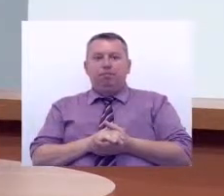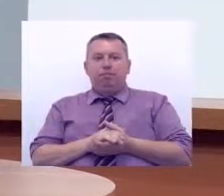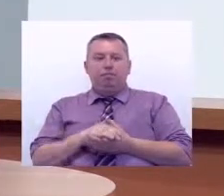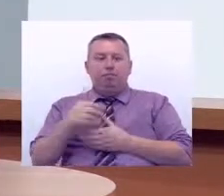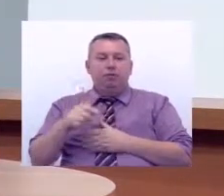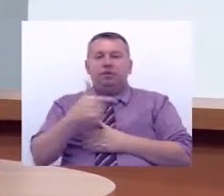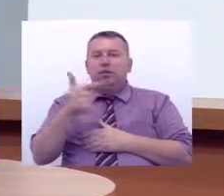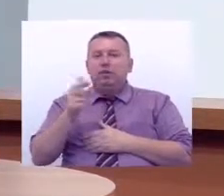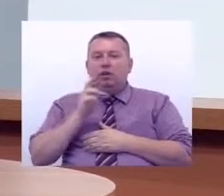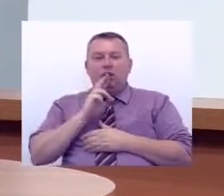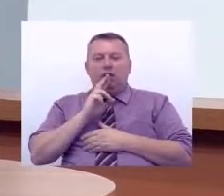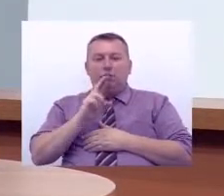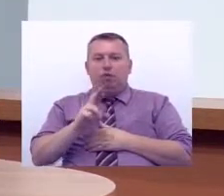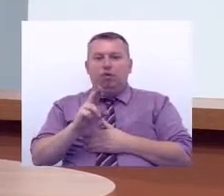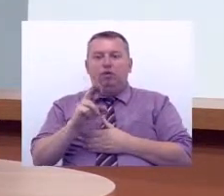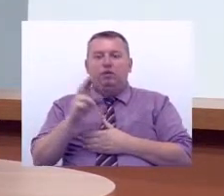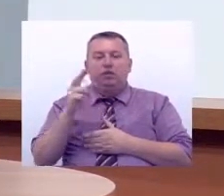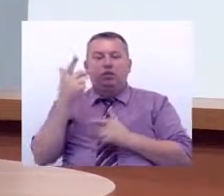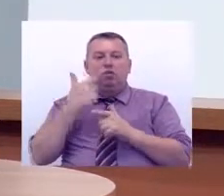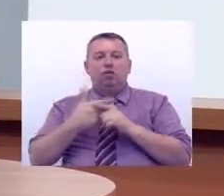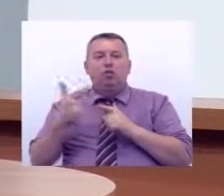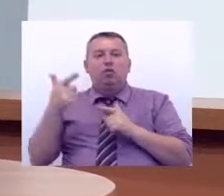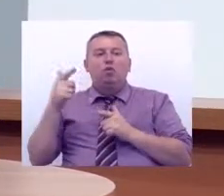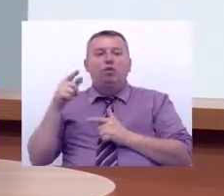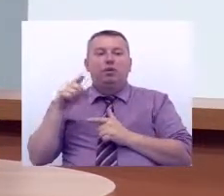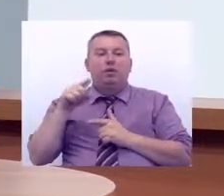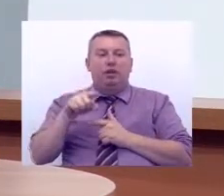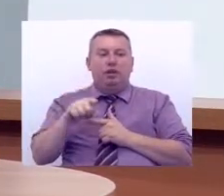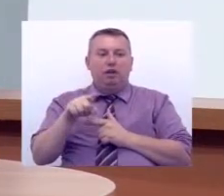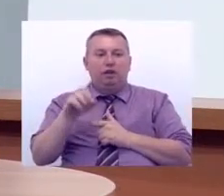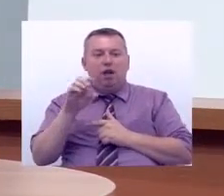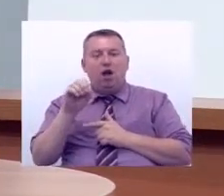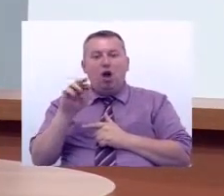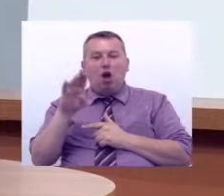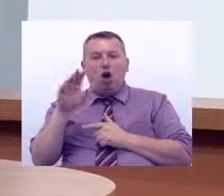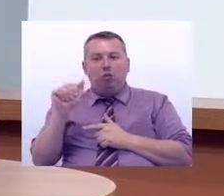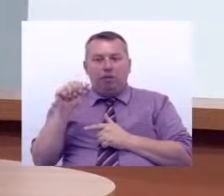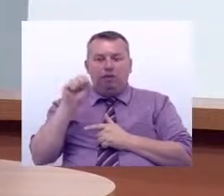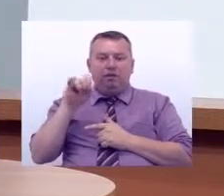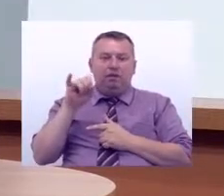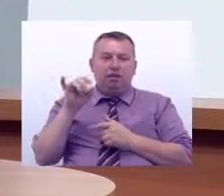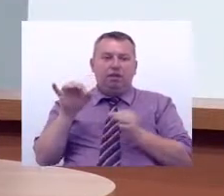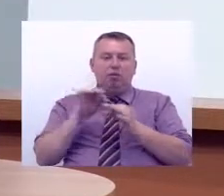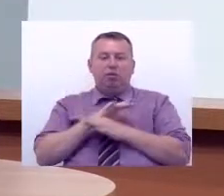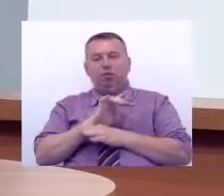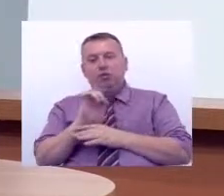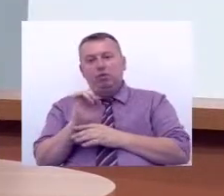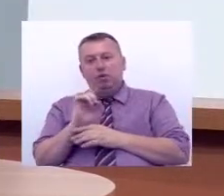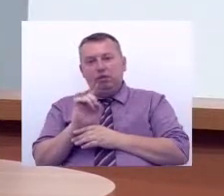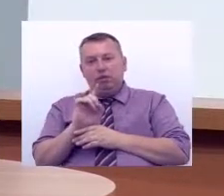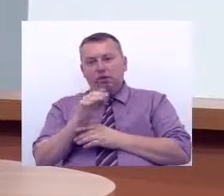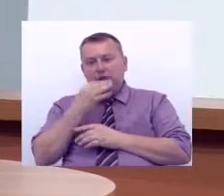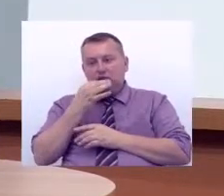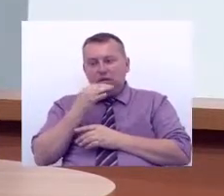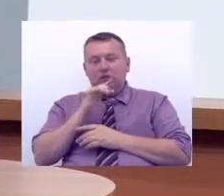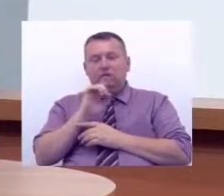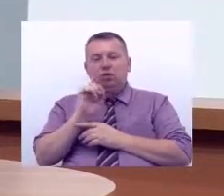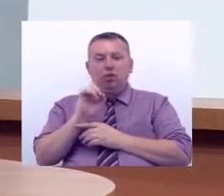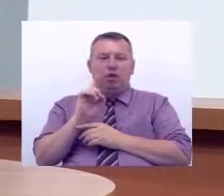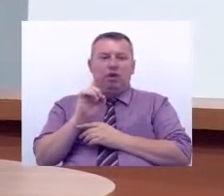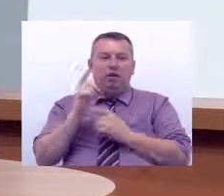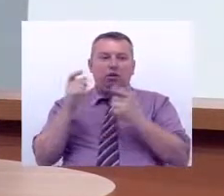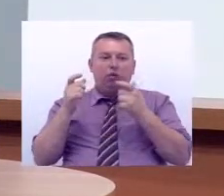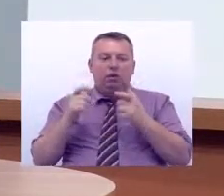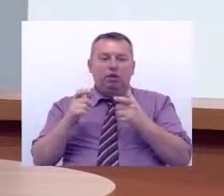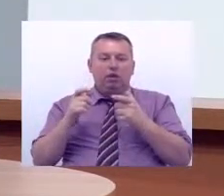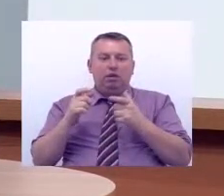tem uma resposta sobre essa obra, se vai sair ou não, né? Já que lá é uma área